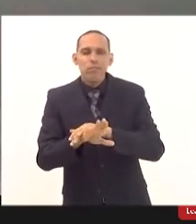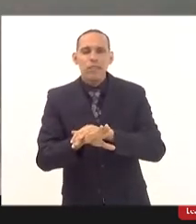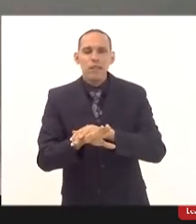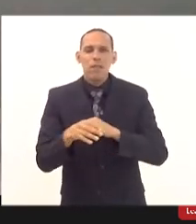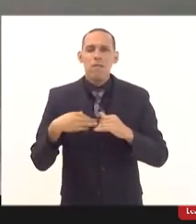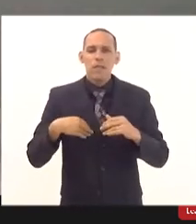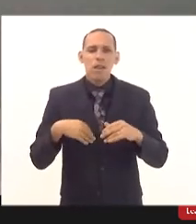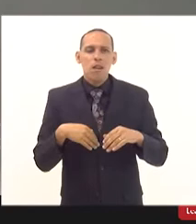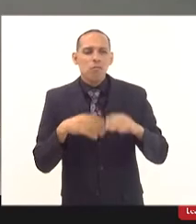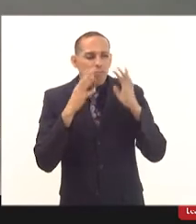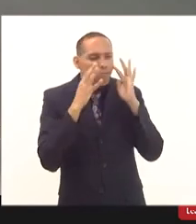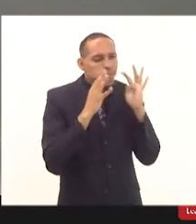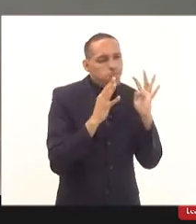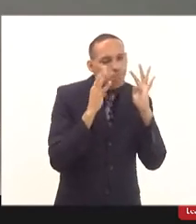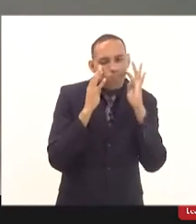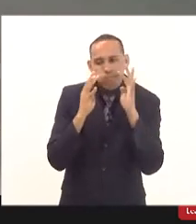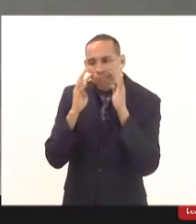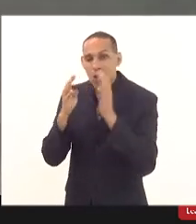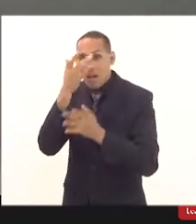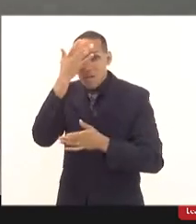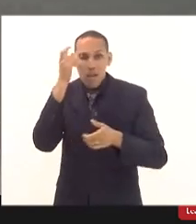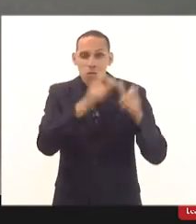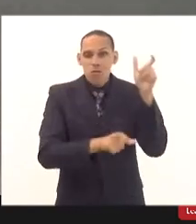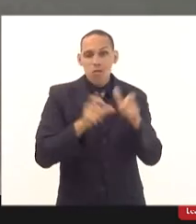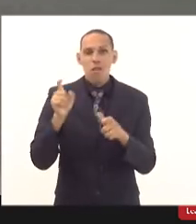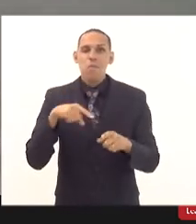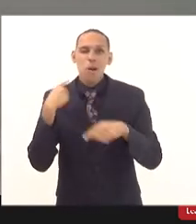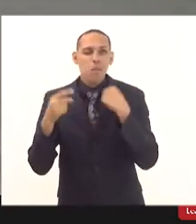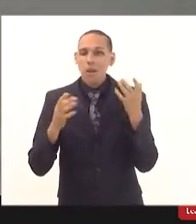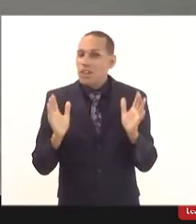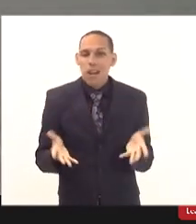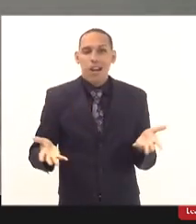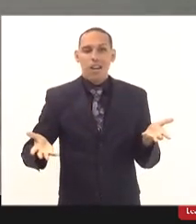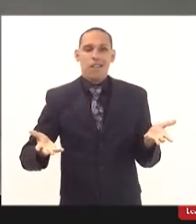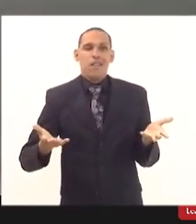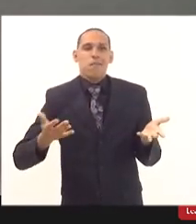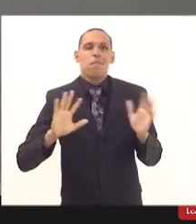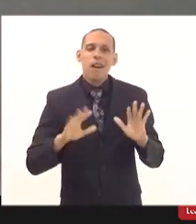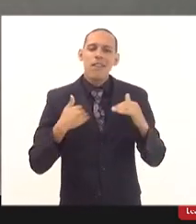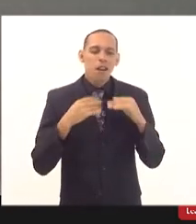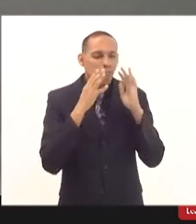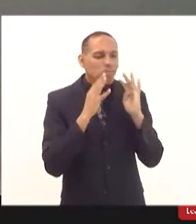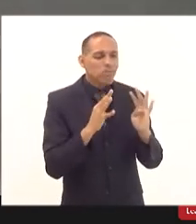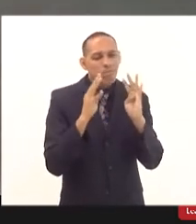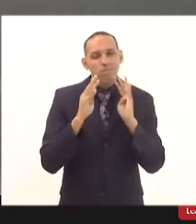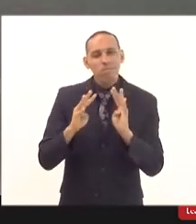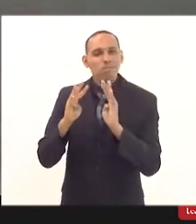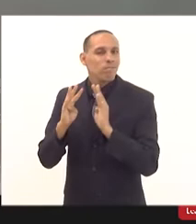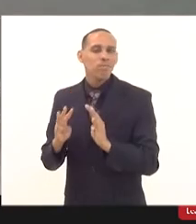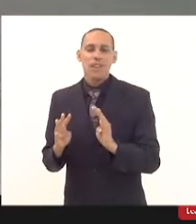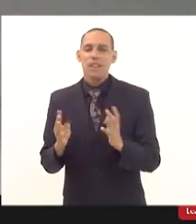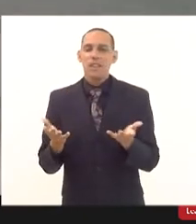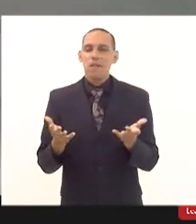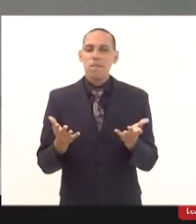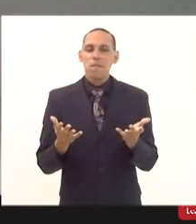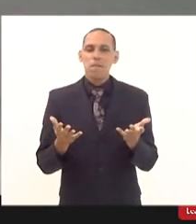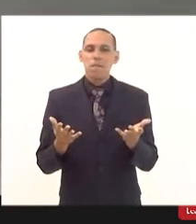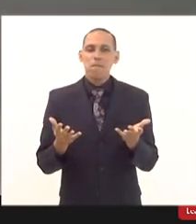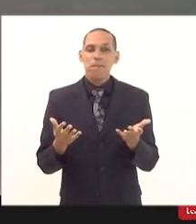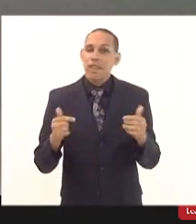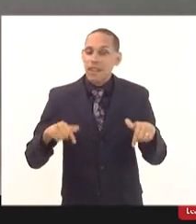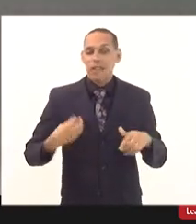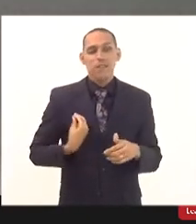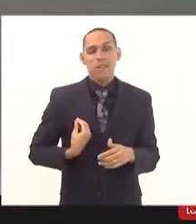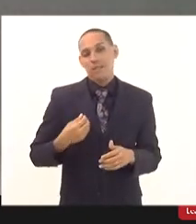fizeram história de amor entre nós mais eu tive assim a sorte de ouvir muita gente que infelizmente a beijar nesse mundo e que